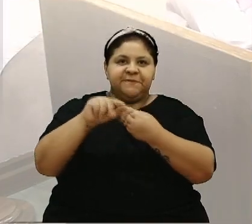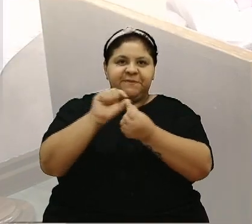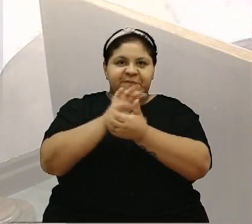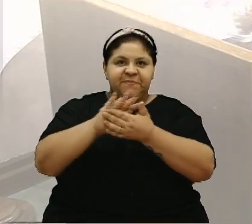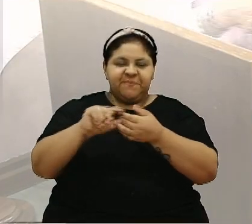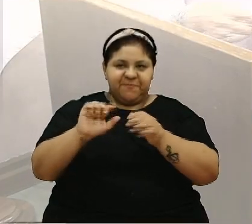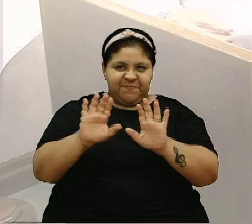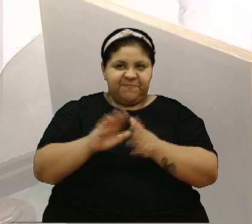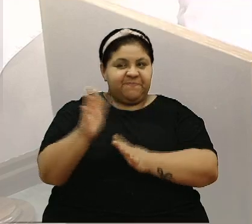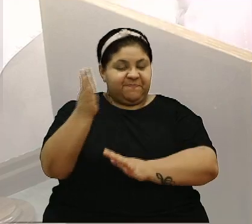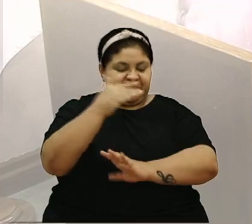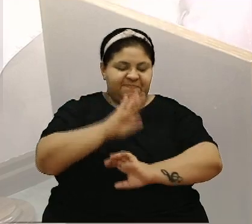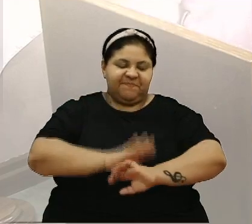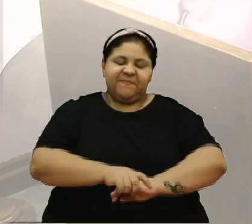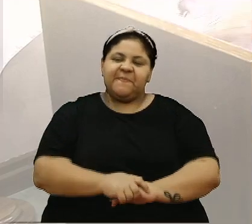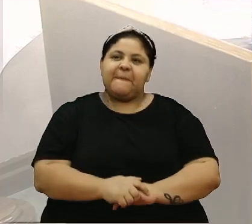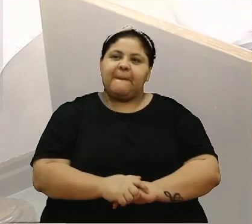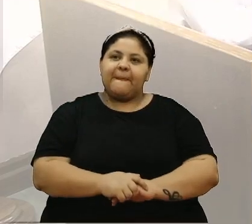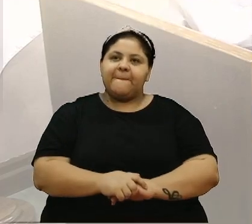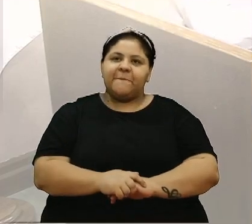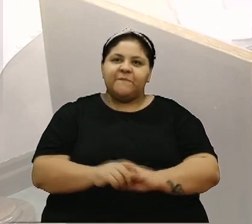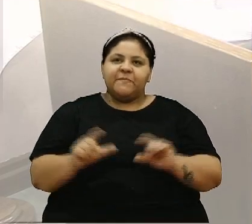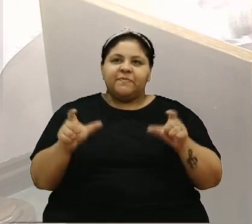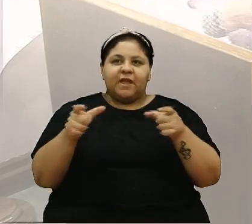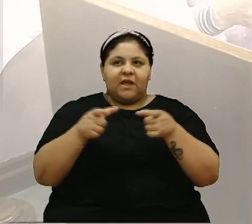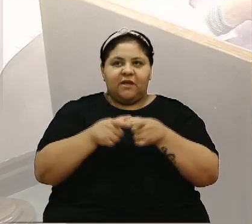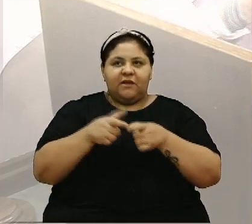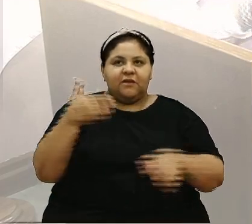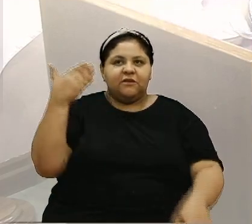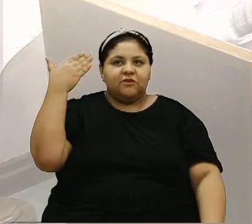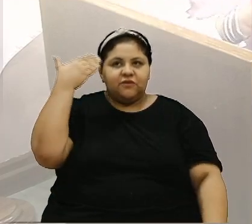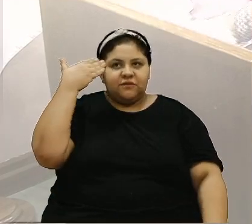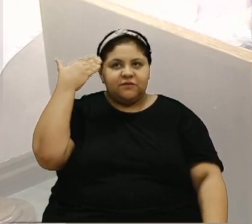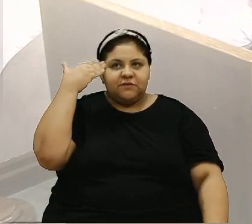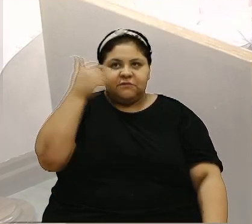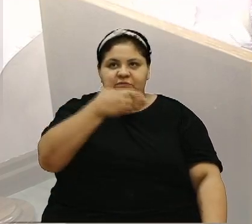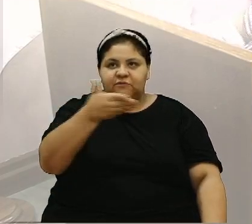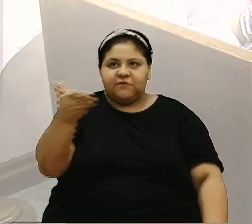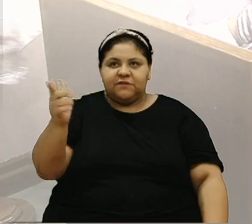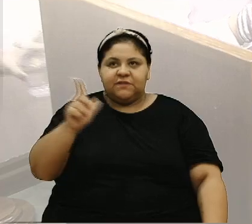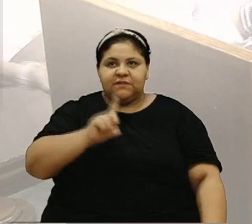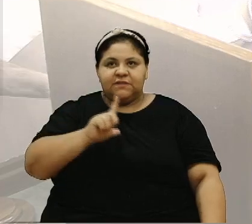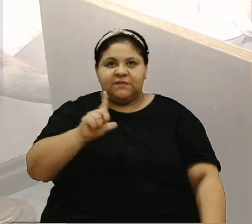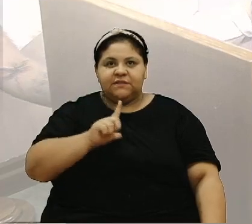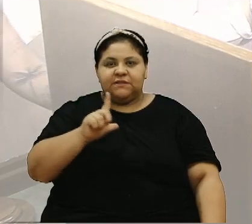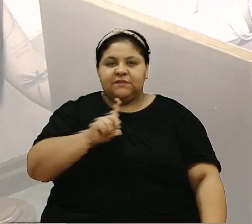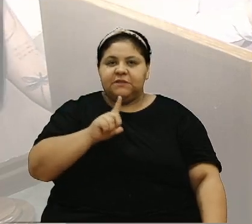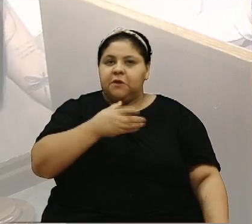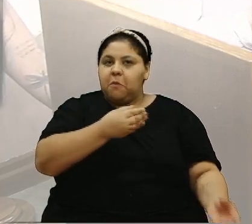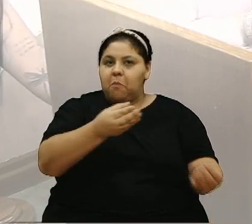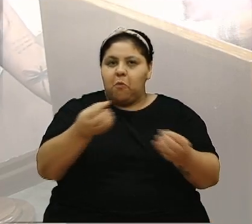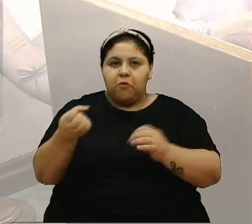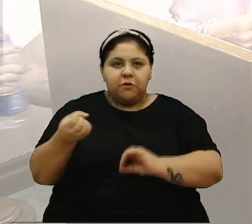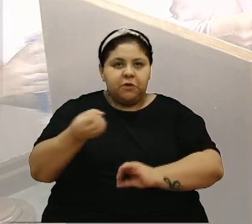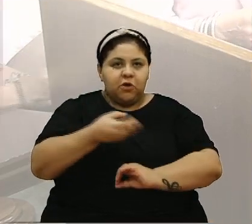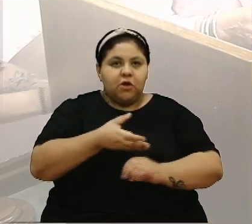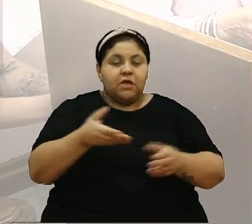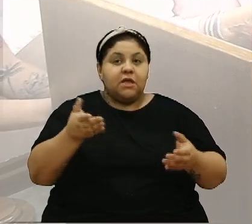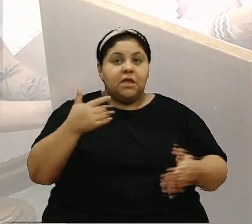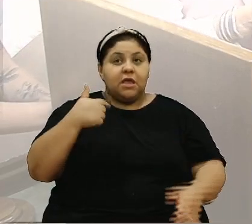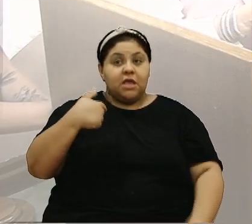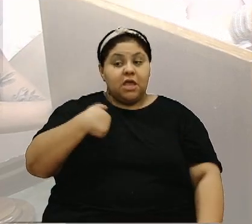Mas vamos lá. Bem curtinho, porque eu sei que vocês têm muitas atrações hoje aqui, e eu apenas